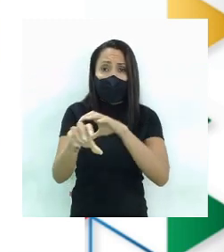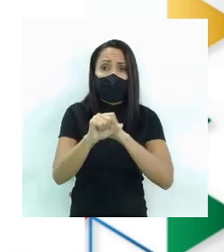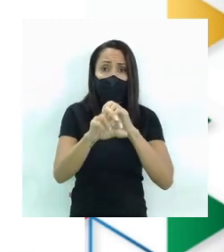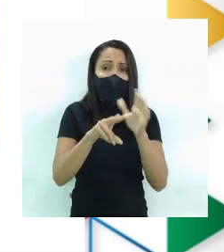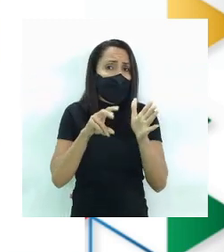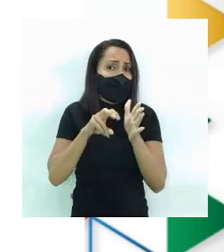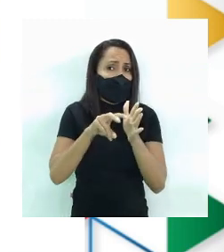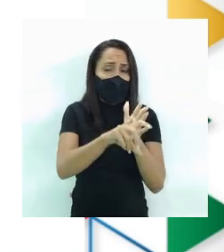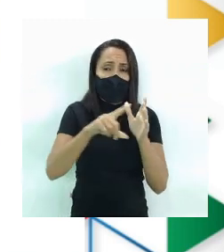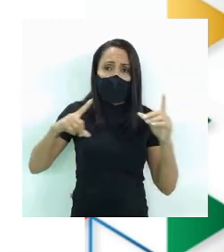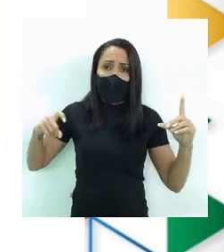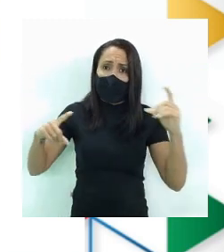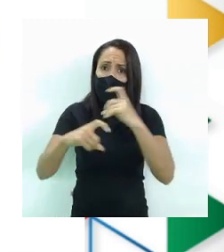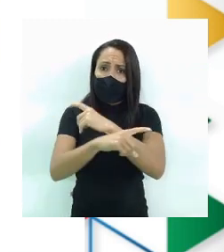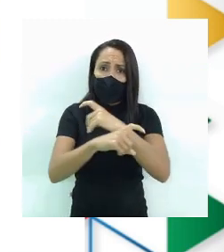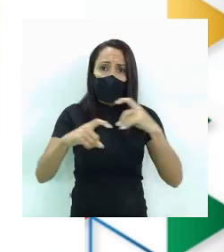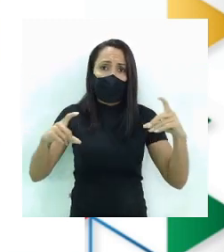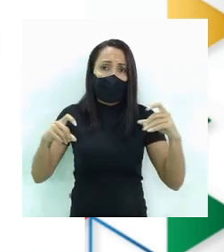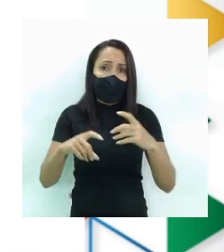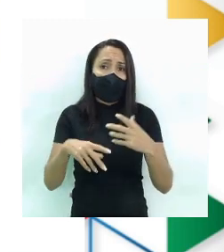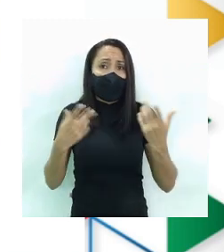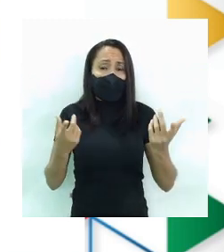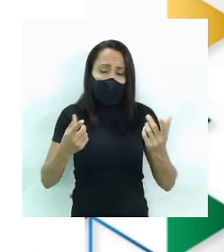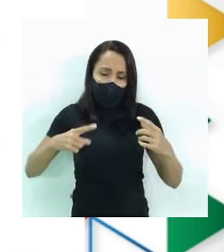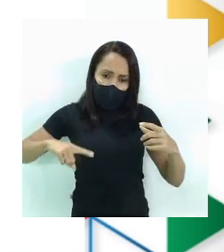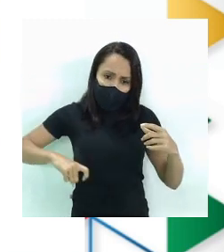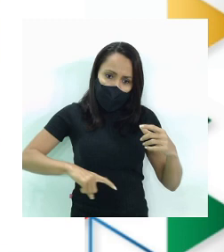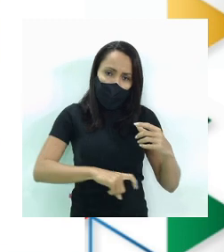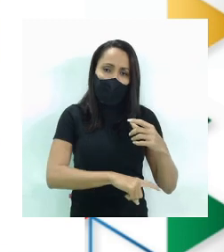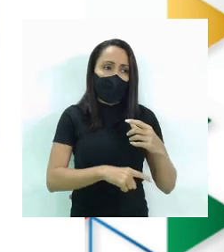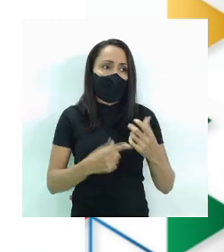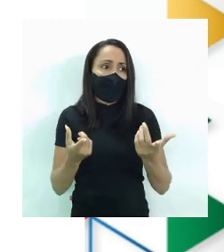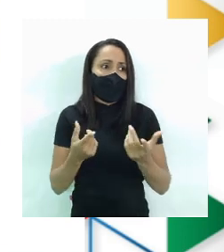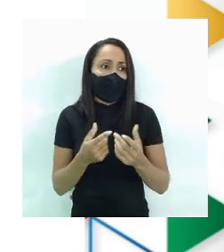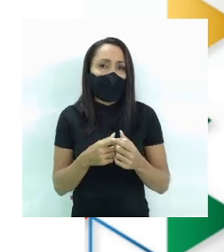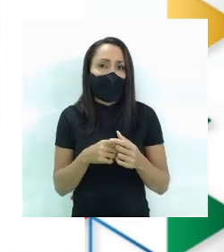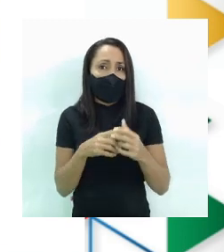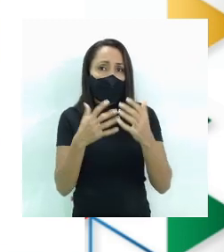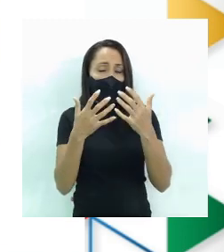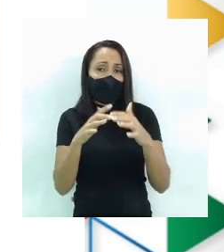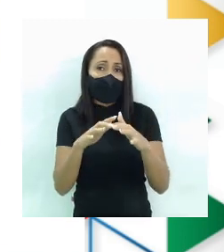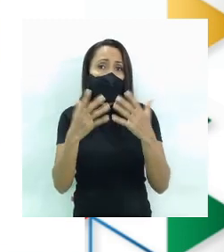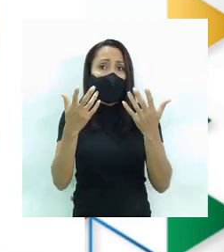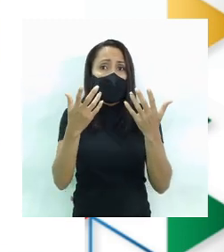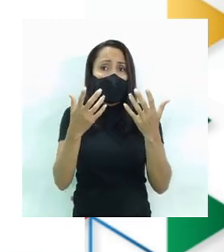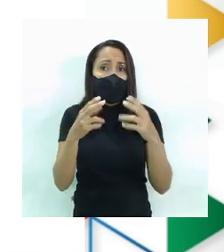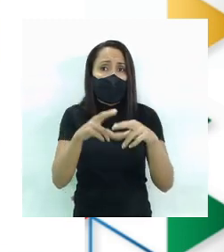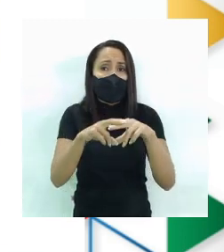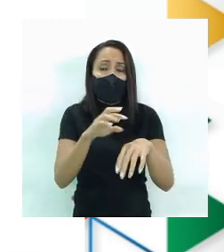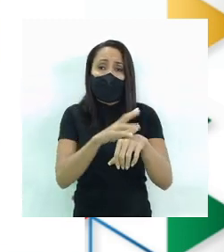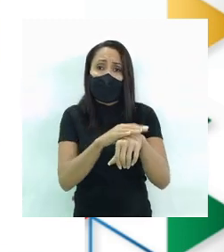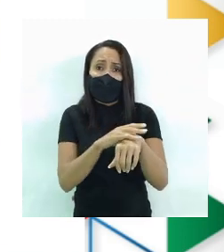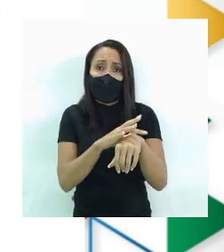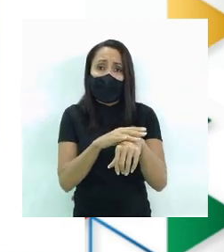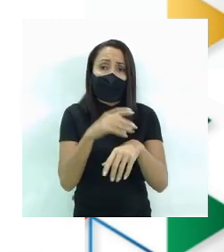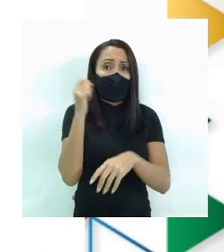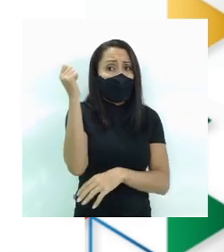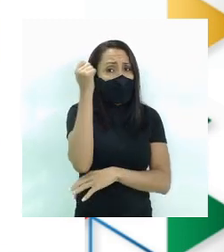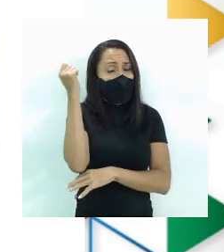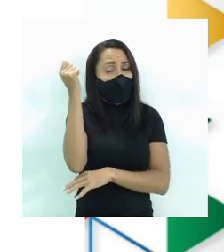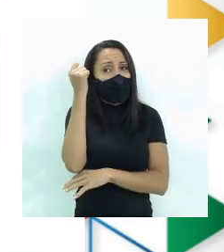vírus, bactérias, protozoários e vermes podem parasitar o sistema nervoso, causando doenças de gravidade que dependem do tipo de